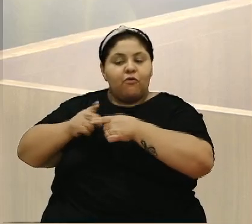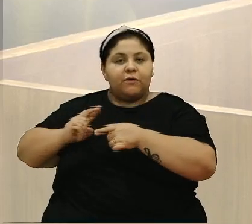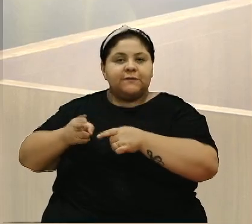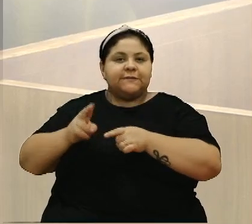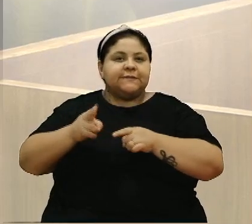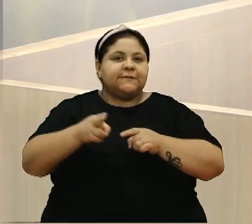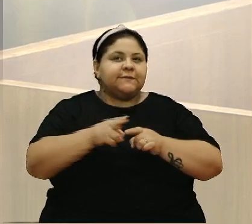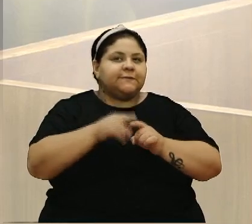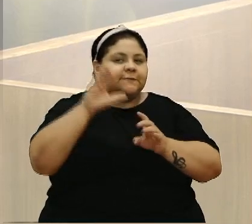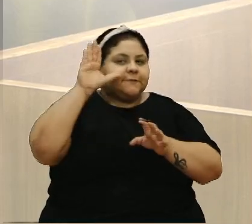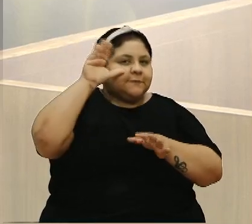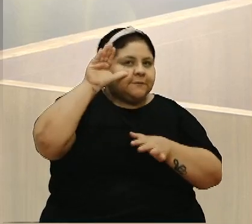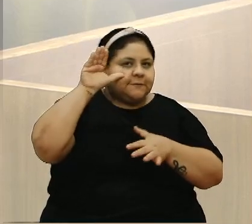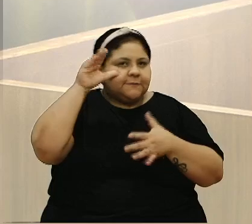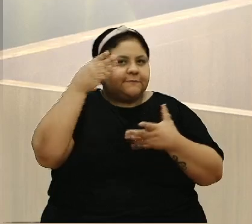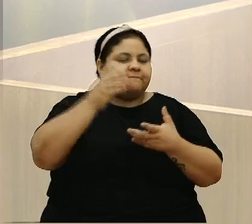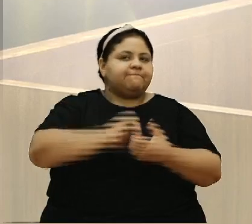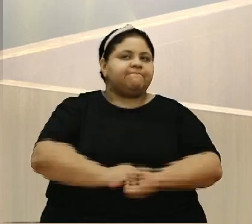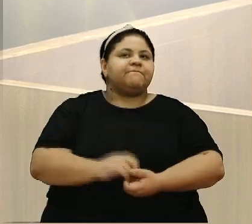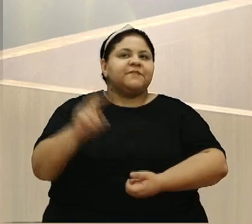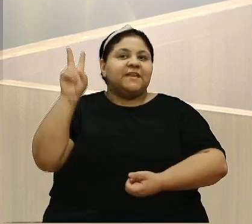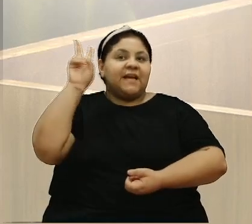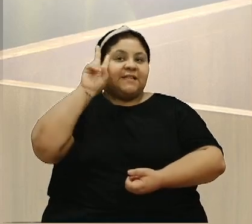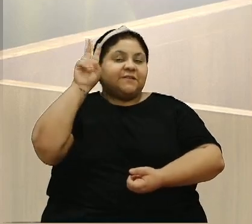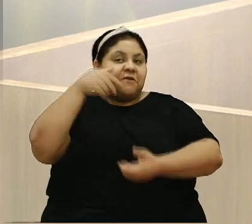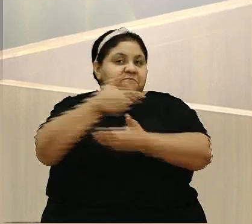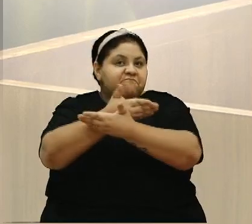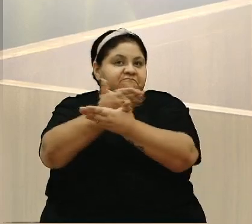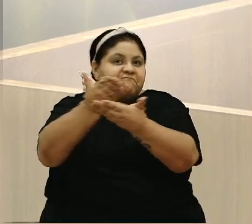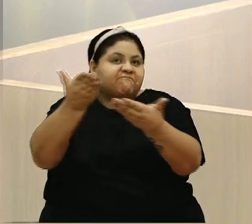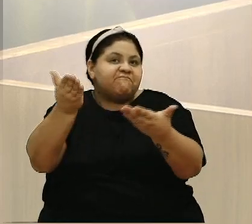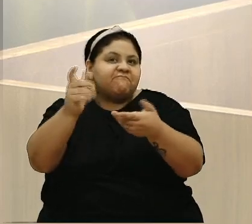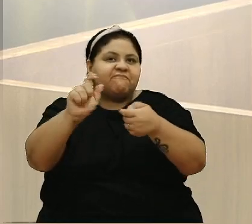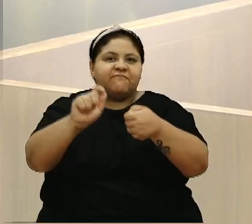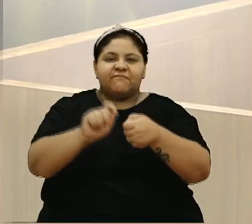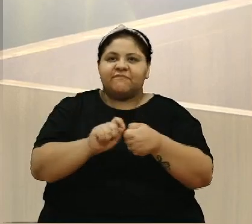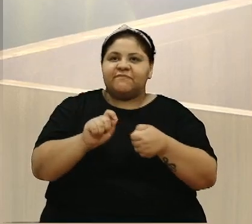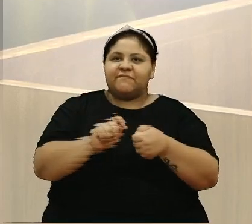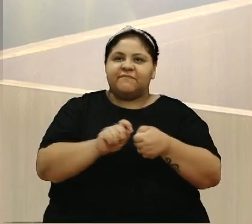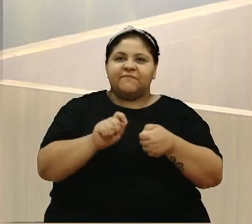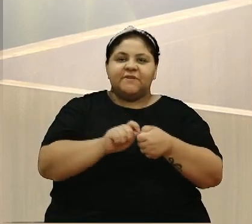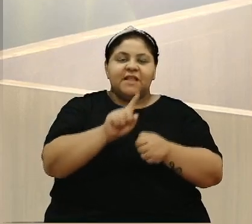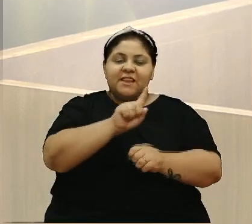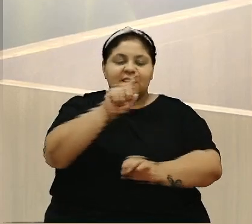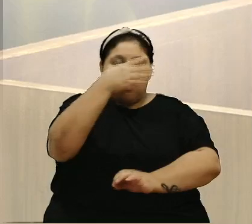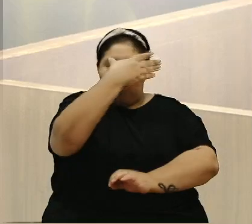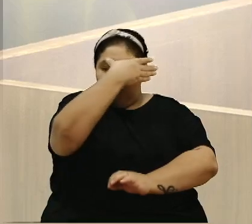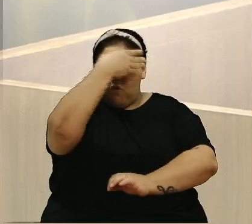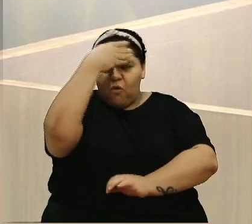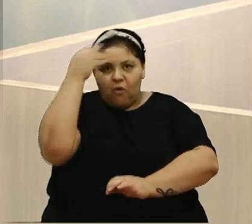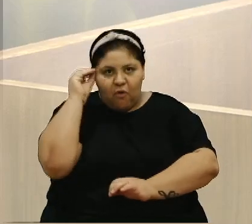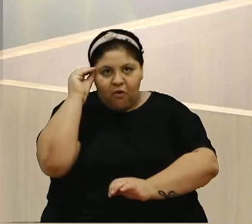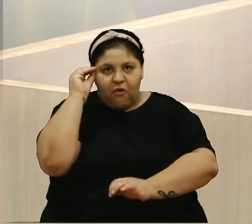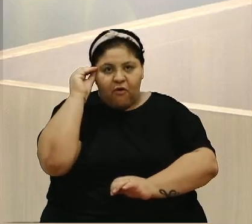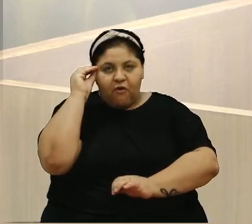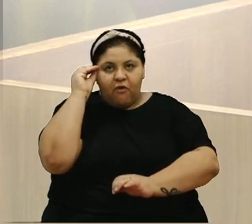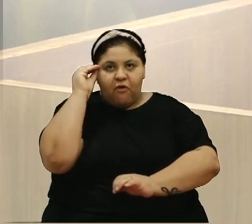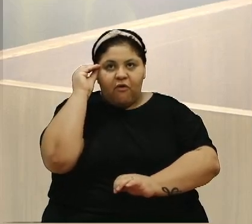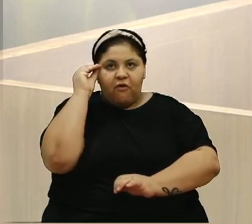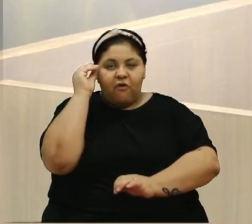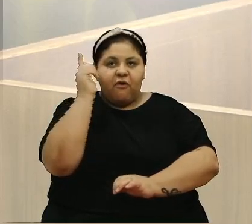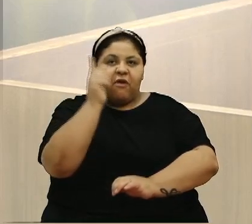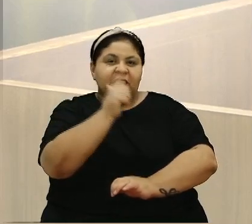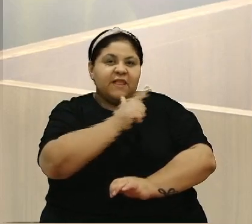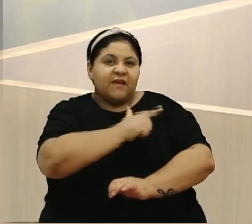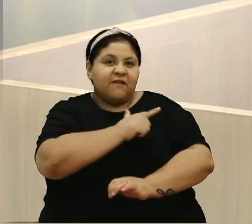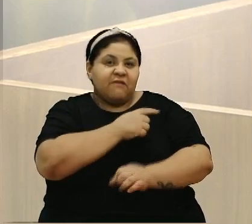instiga. As histórias estão aí para fazer com que nos esqueçamos da feiura